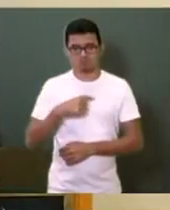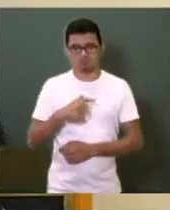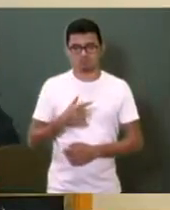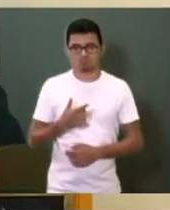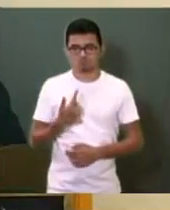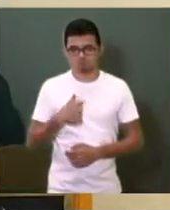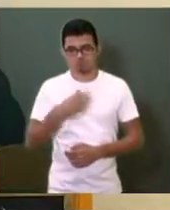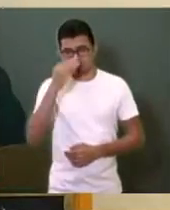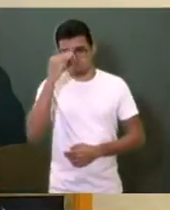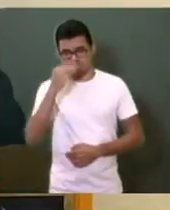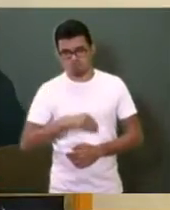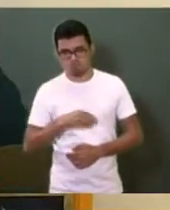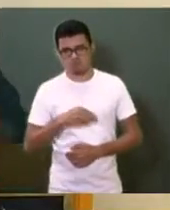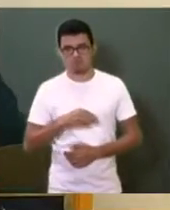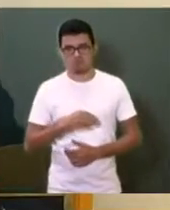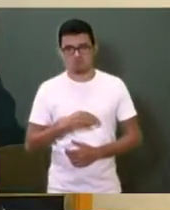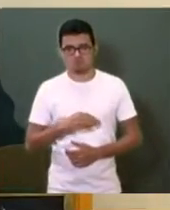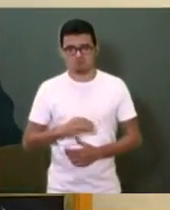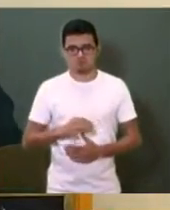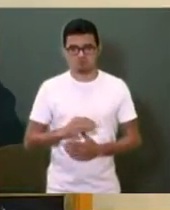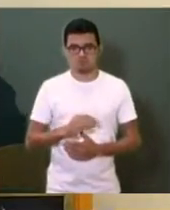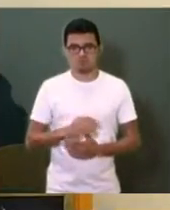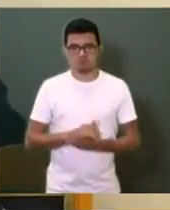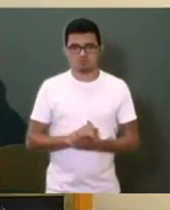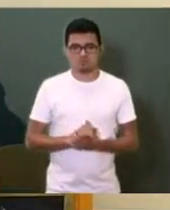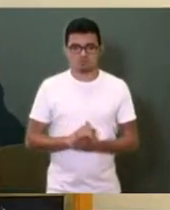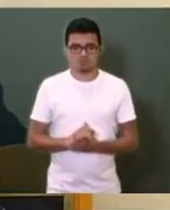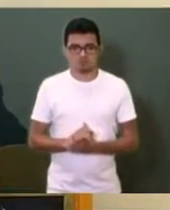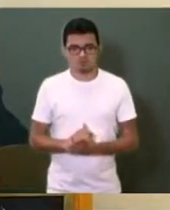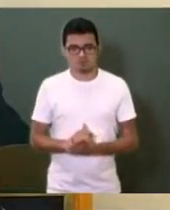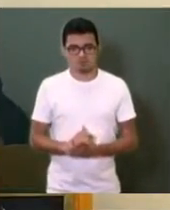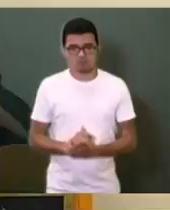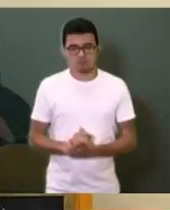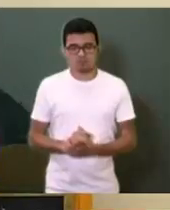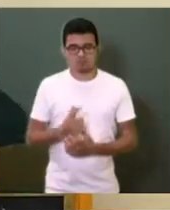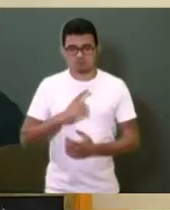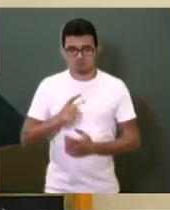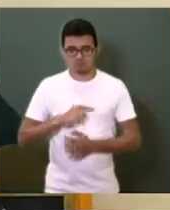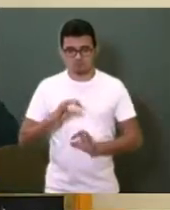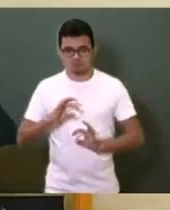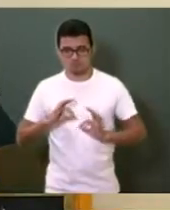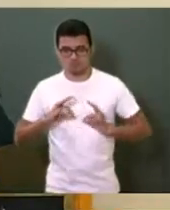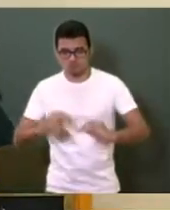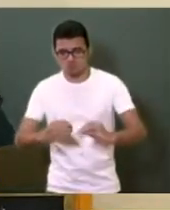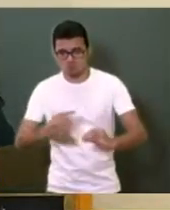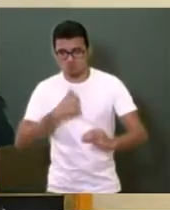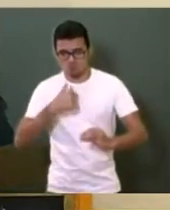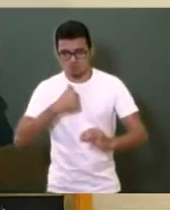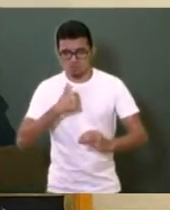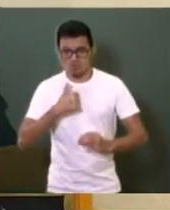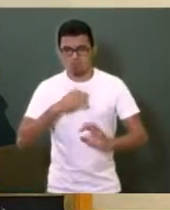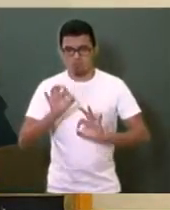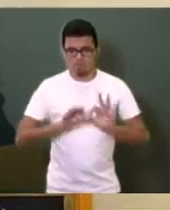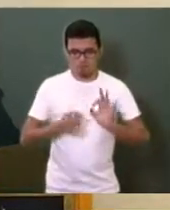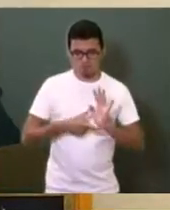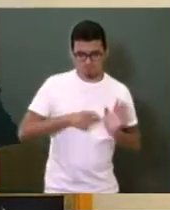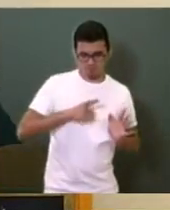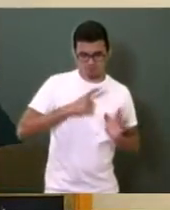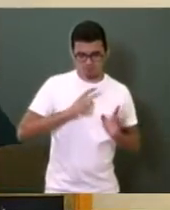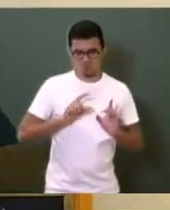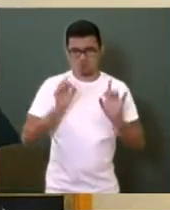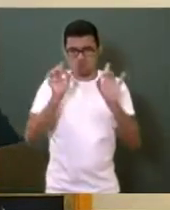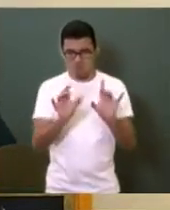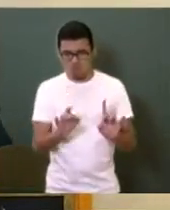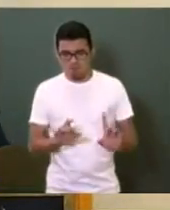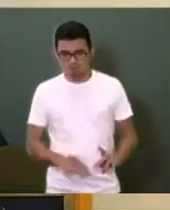pouco não fiz tudo que eu queria fazer porque não é